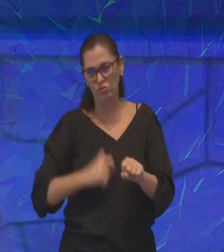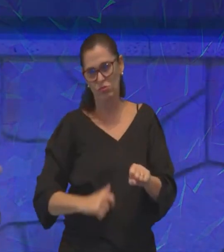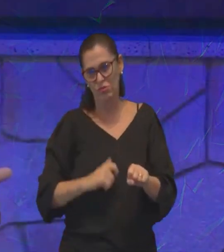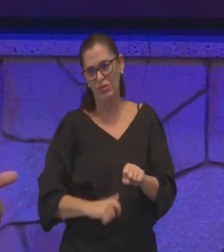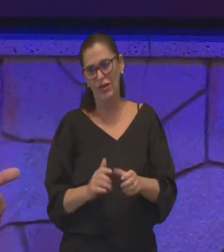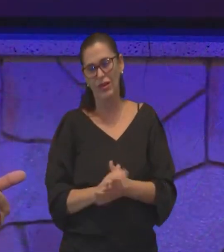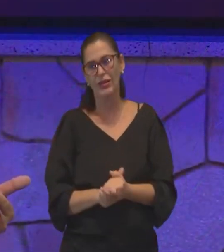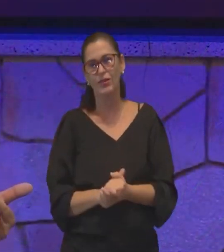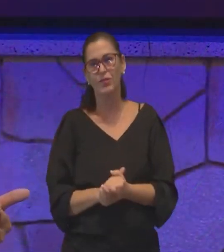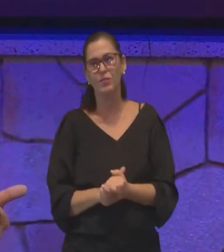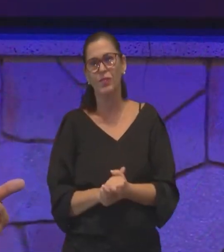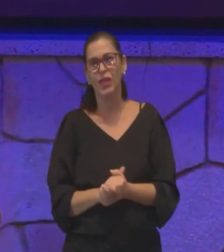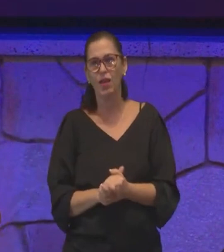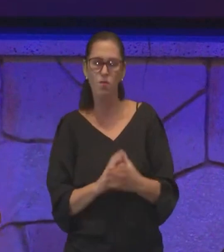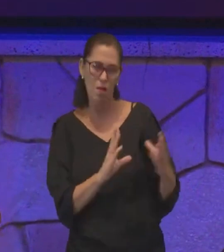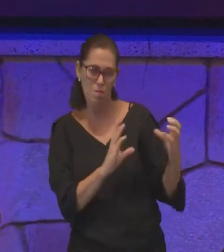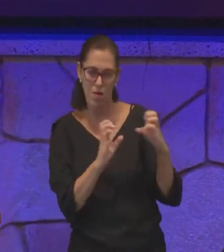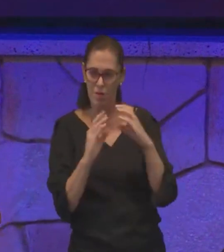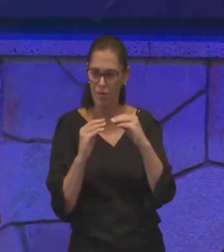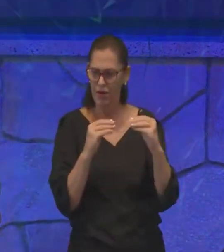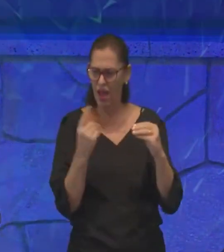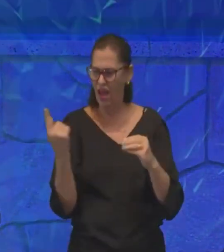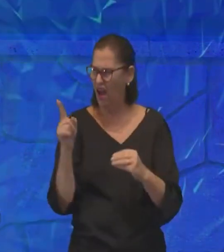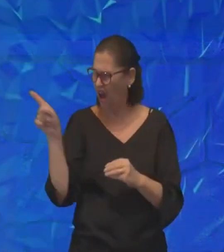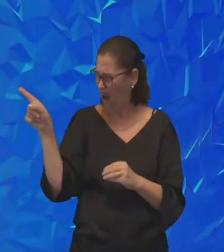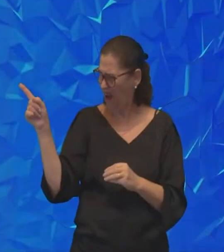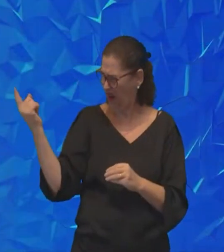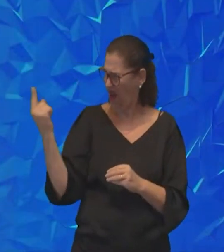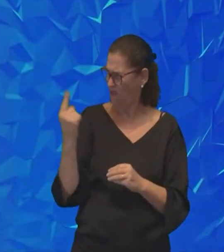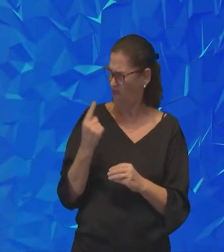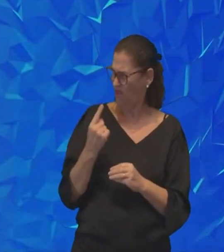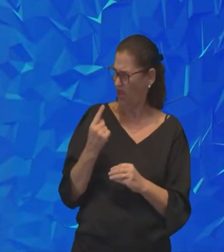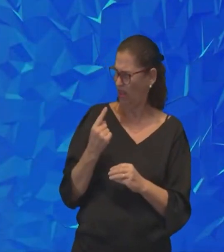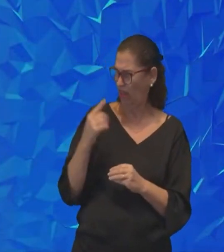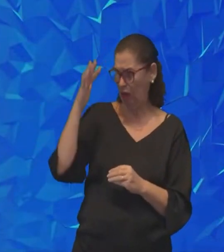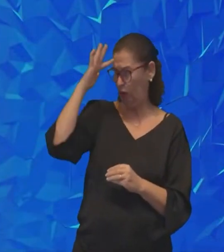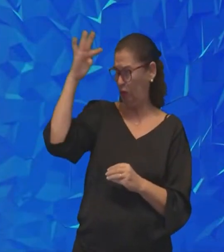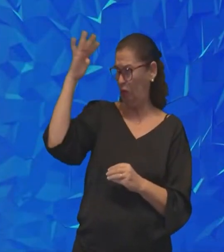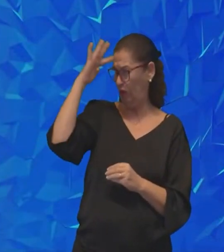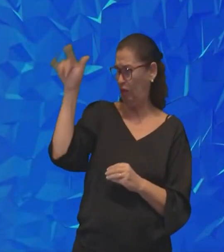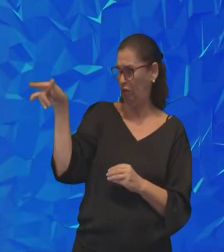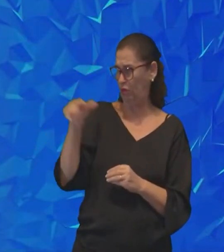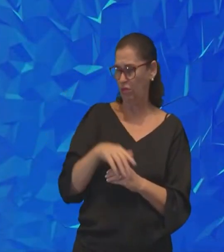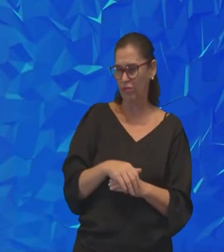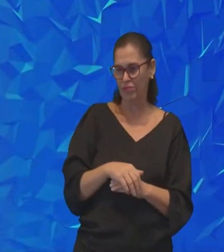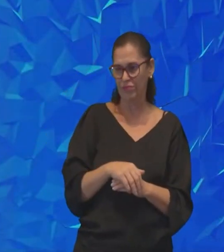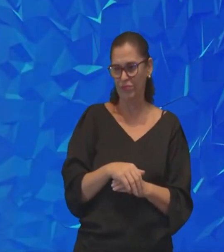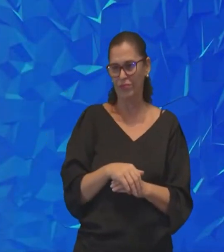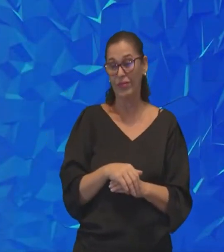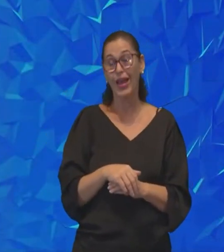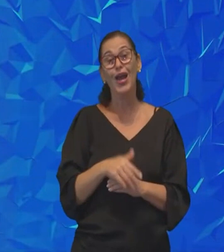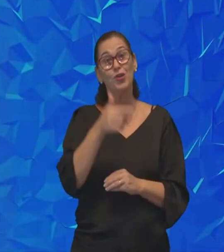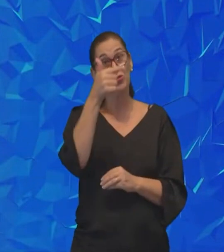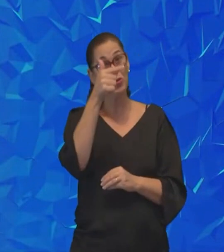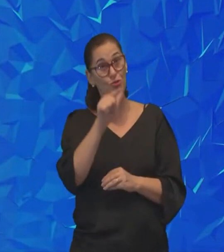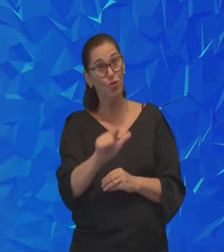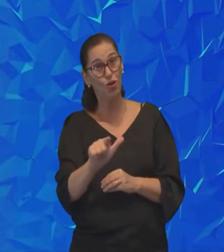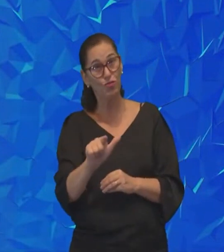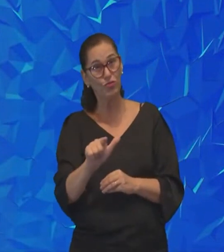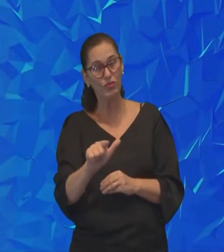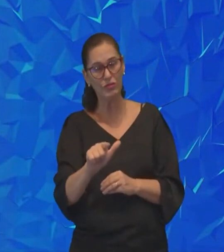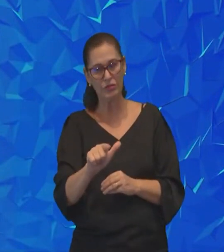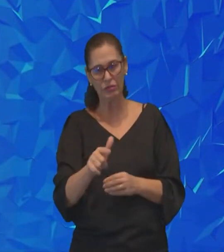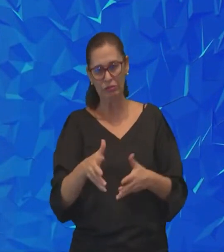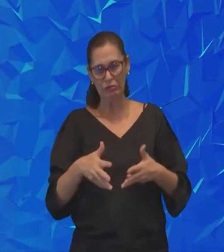E dizia um ao outro: vem lá o tal sonhador. Mais uma vez, movidos pela